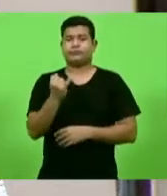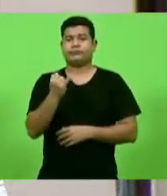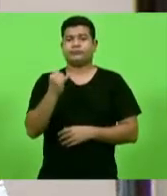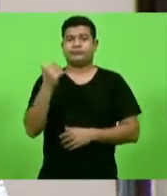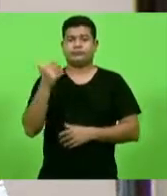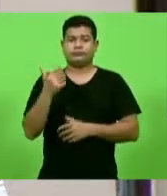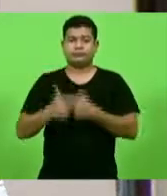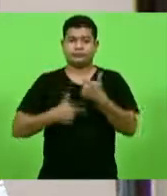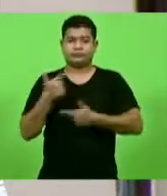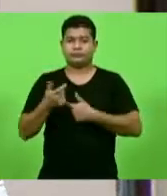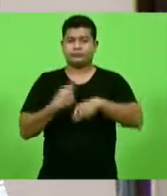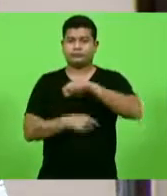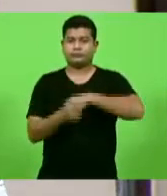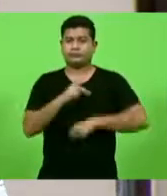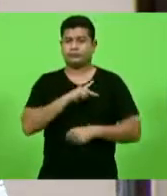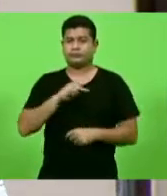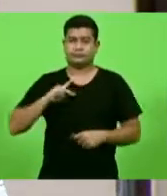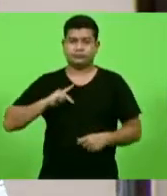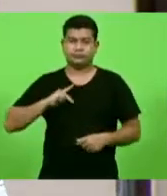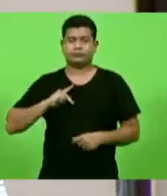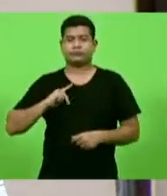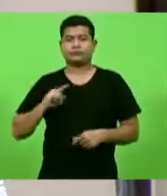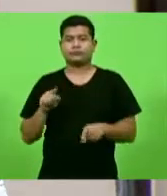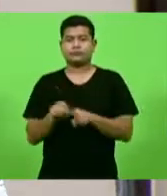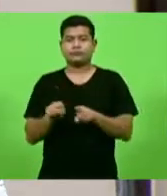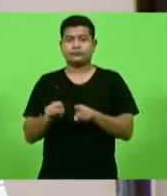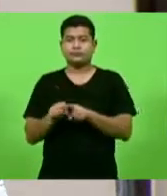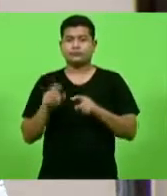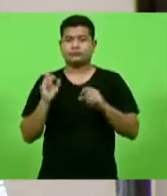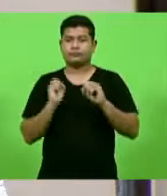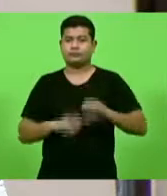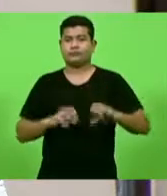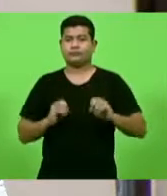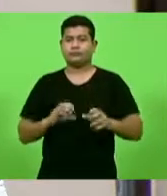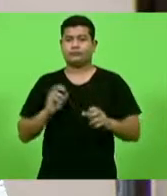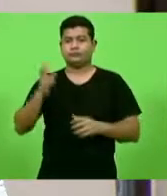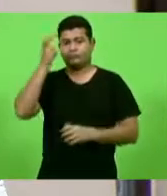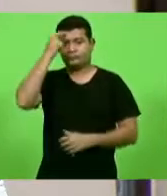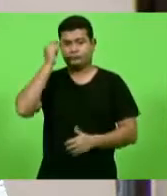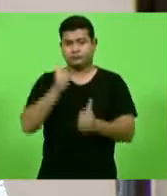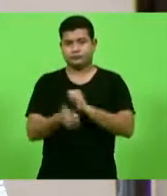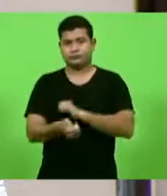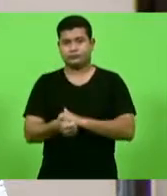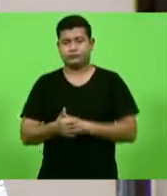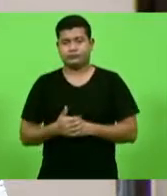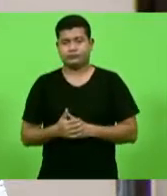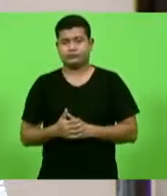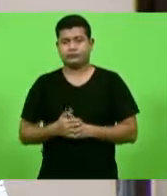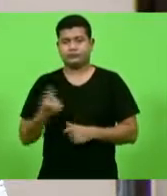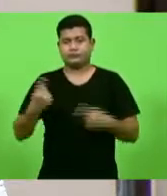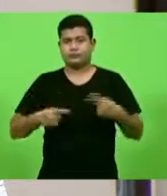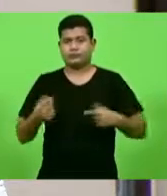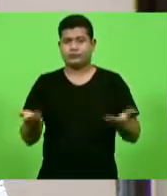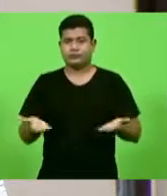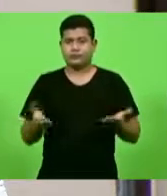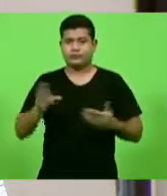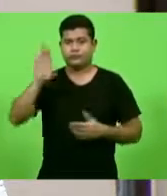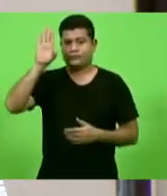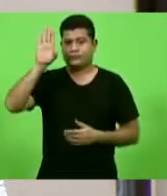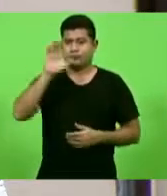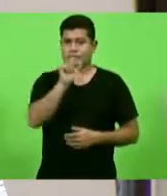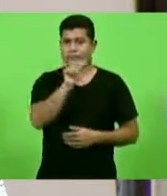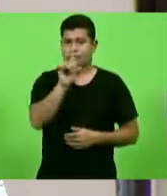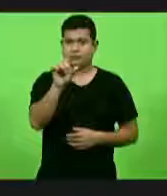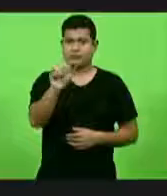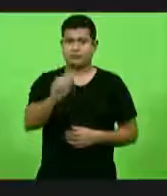Trabalho, Administração e Serviço Público, Comissão de Educação, Cultura e Desporto. Em discussão, para discutir a matéria, a deputada Ada de